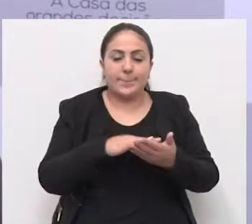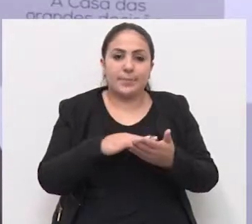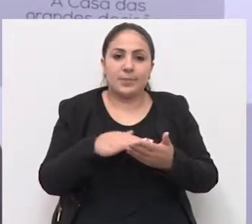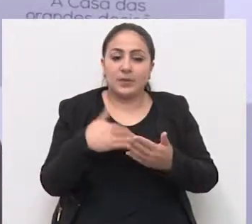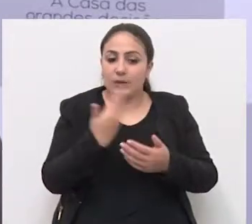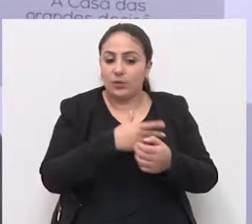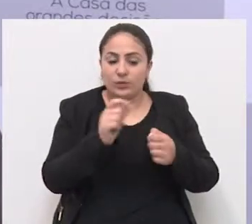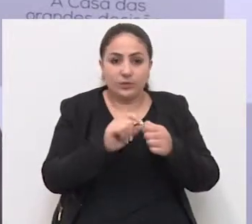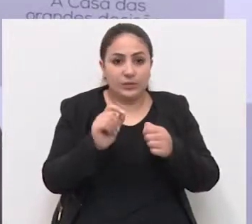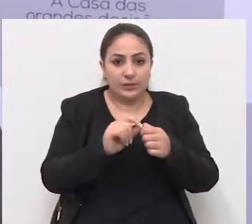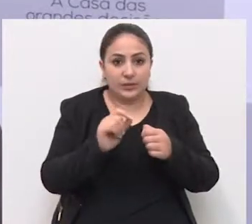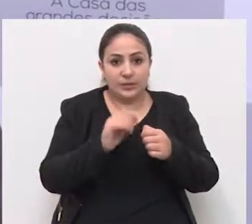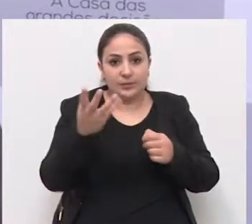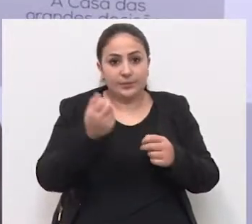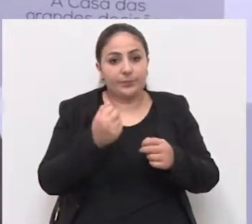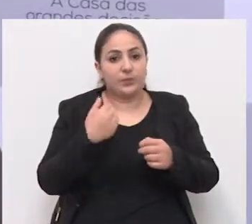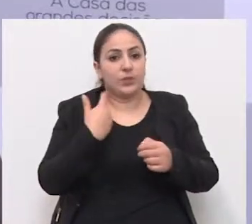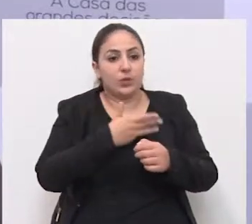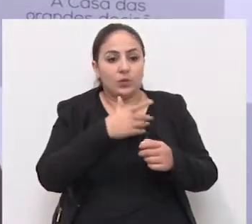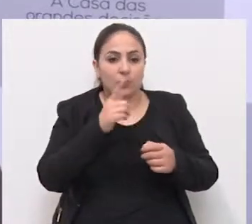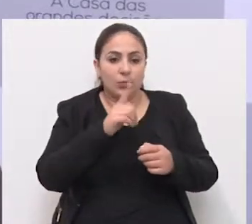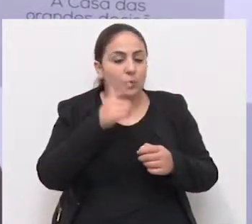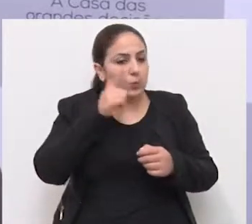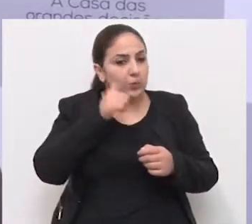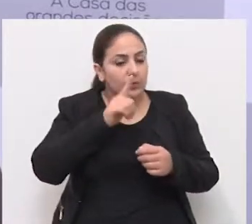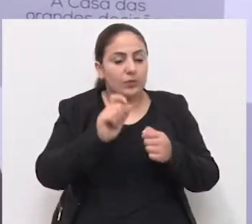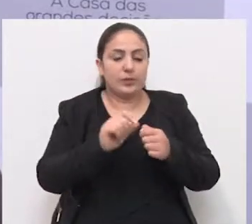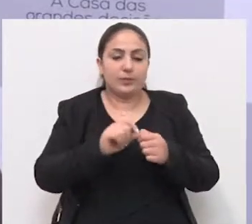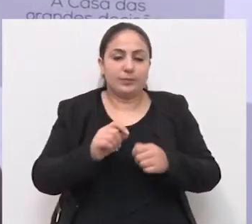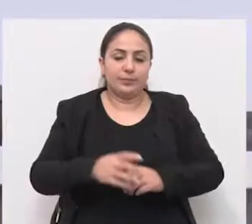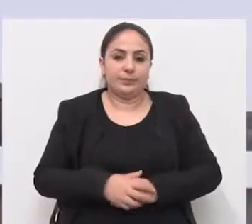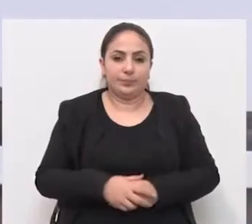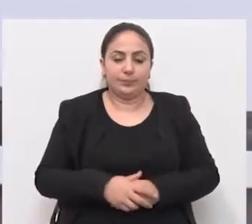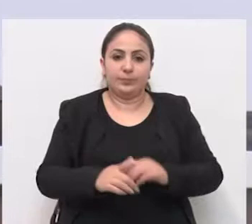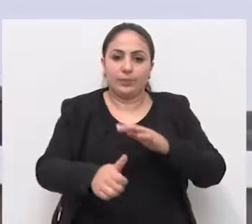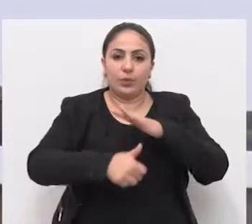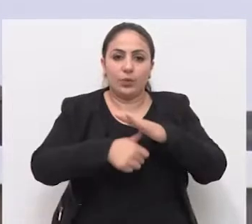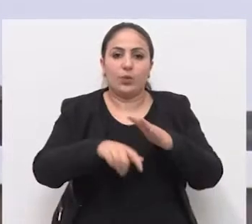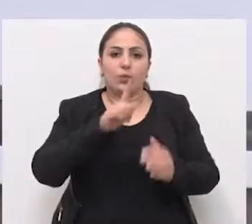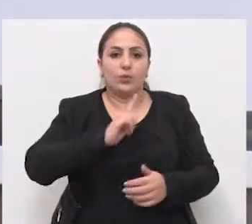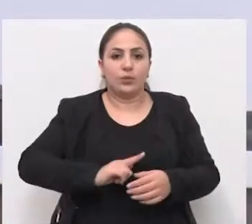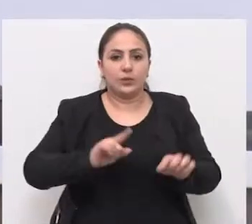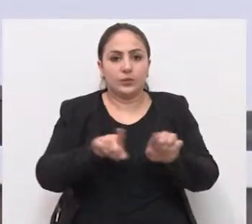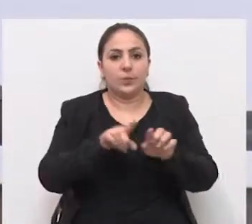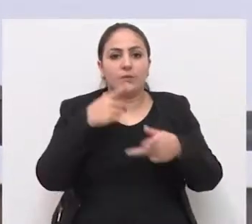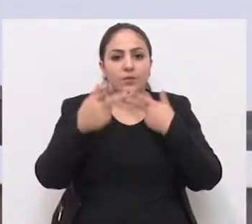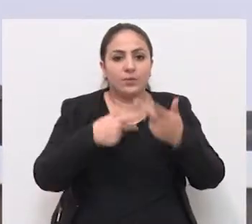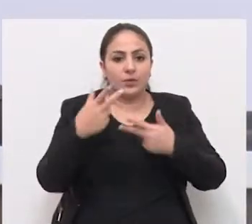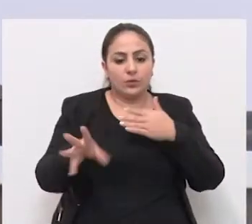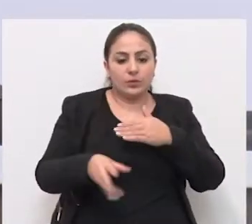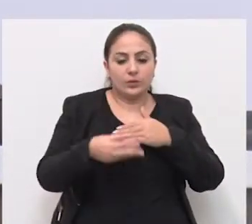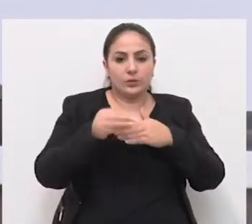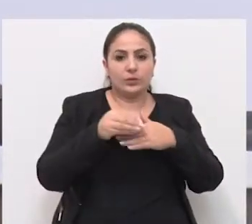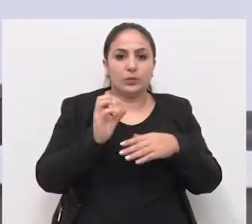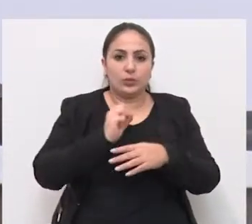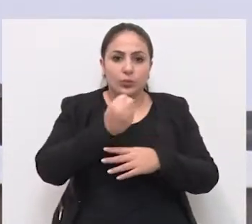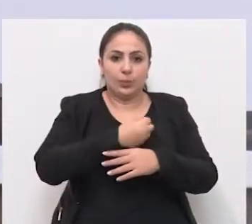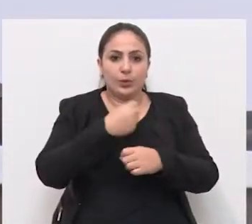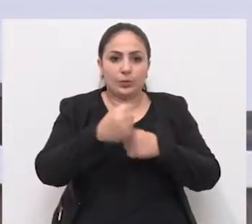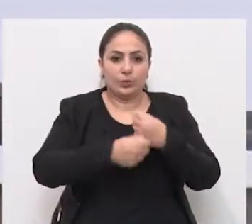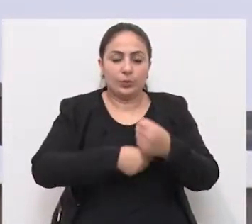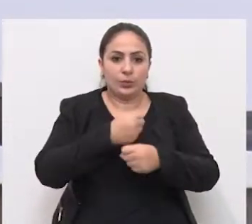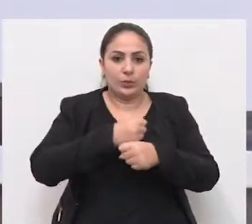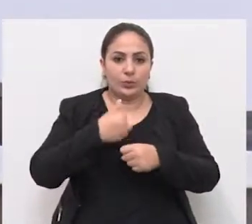virtude da não realização da arrecadação não possa ser executado. O líder do governo também falou do incremento